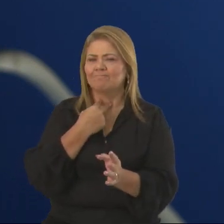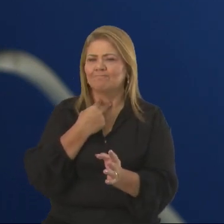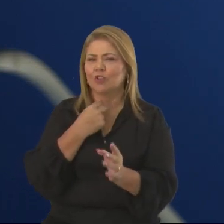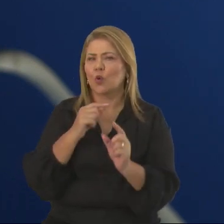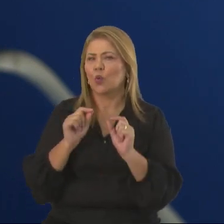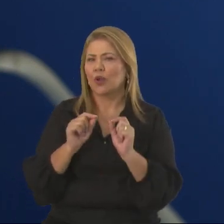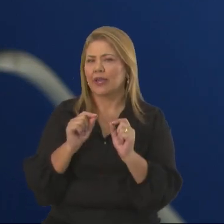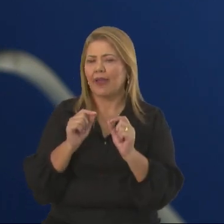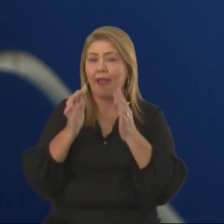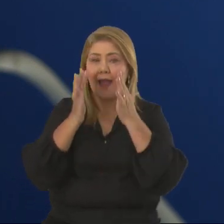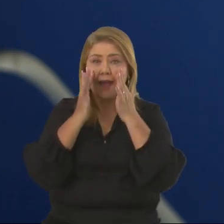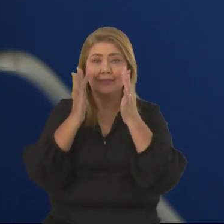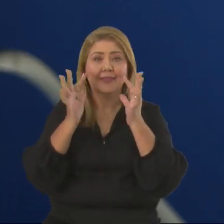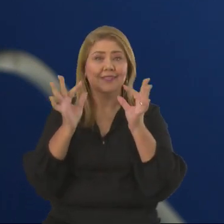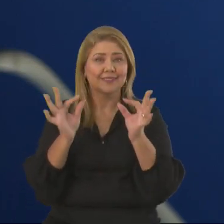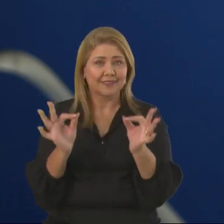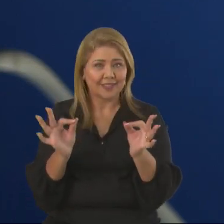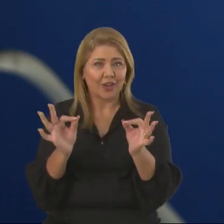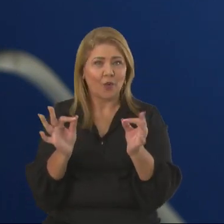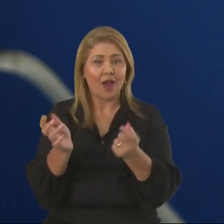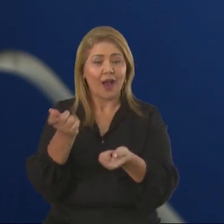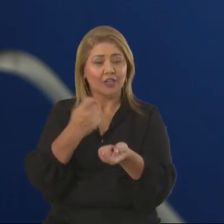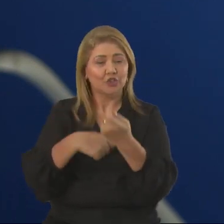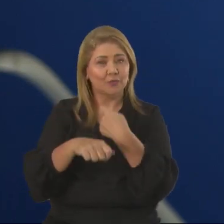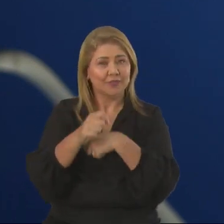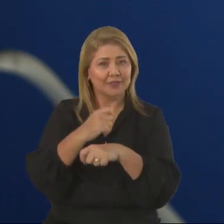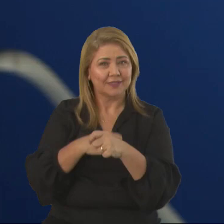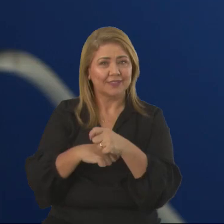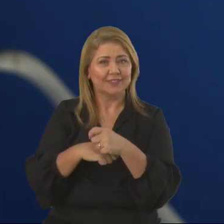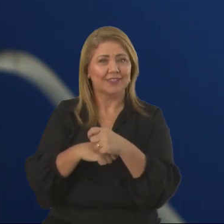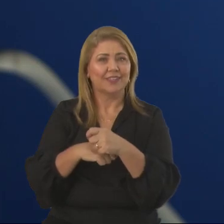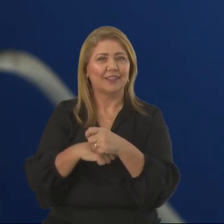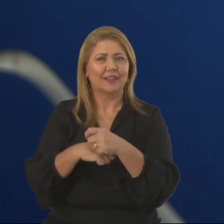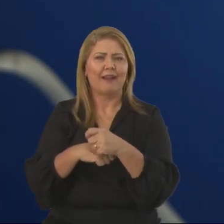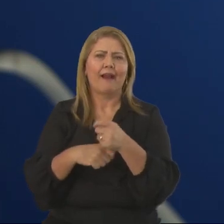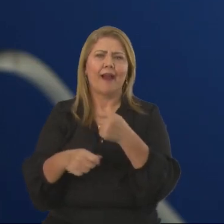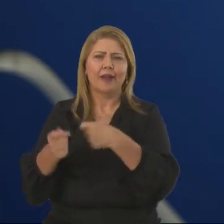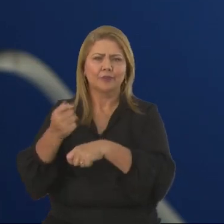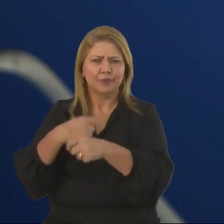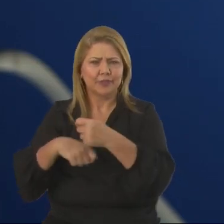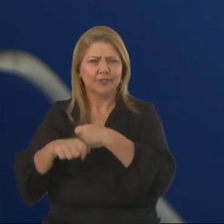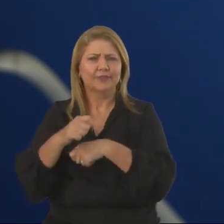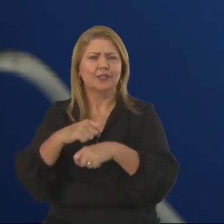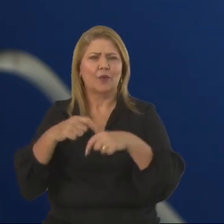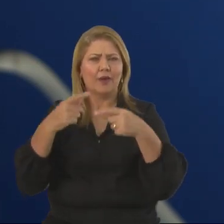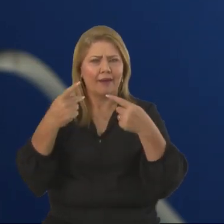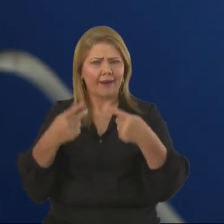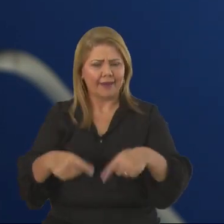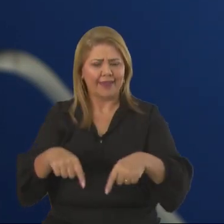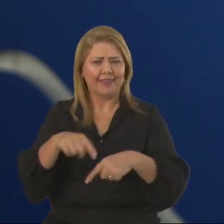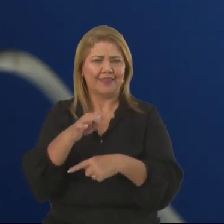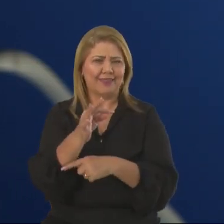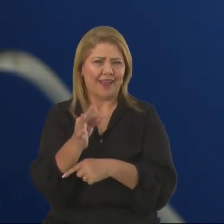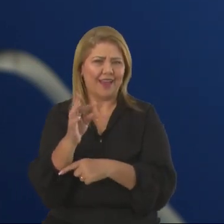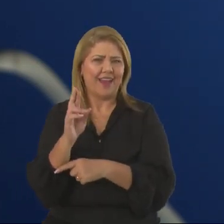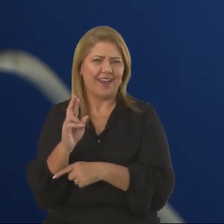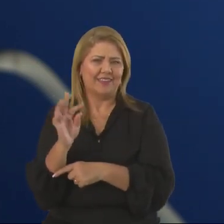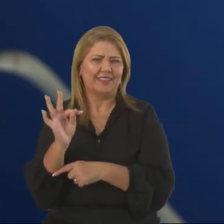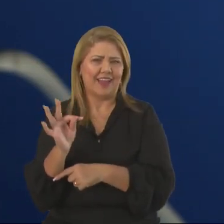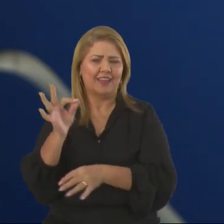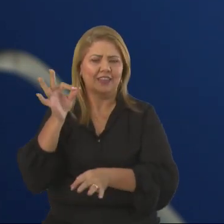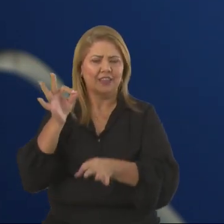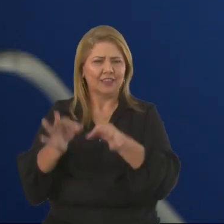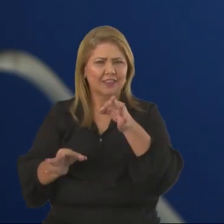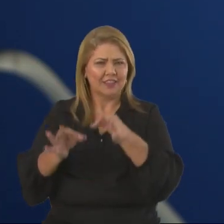a atenção que a administração do nosso, as administrações do nosso Tribunal Regional do Trabalho,